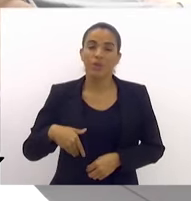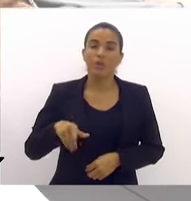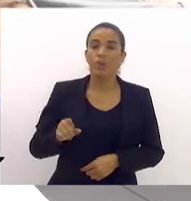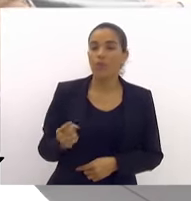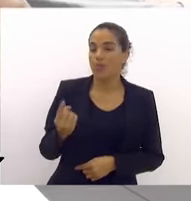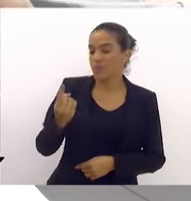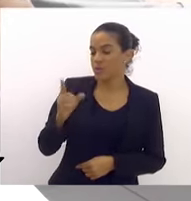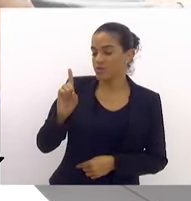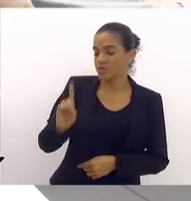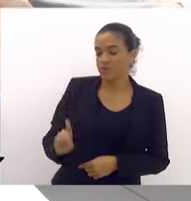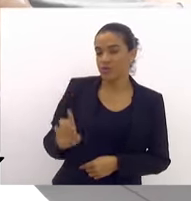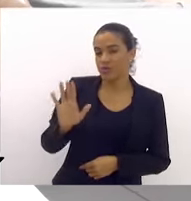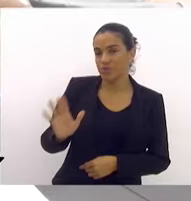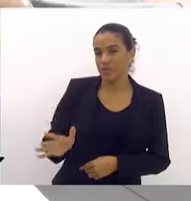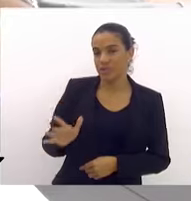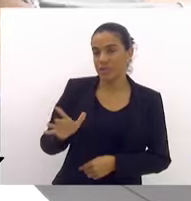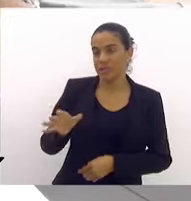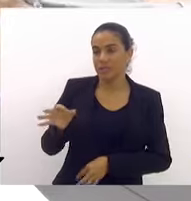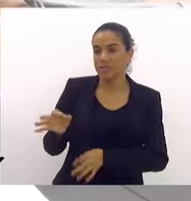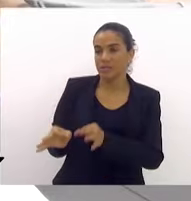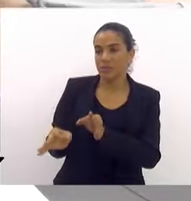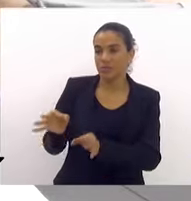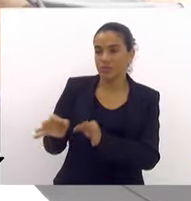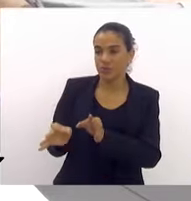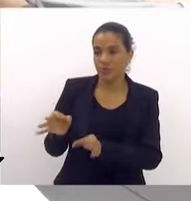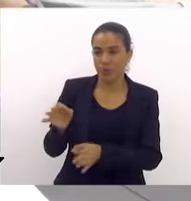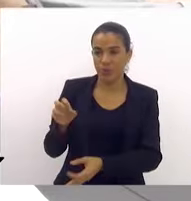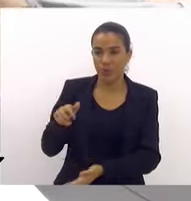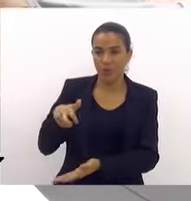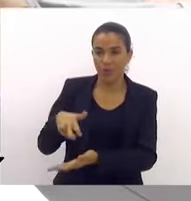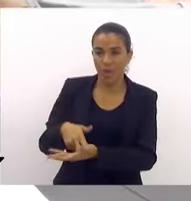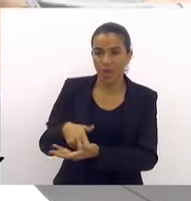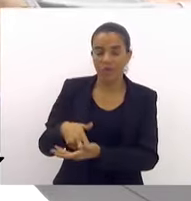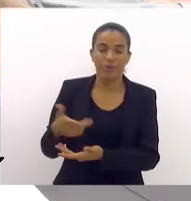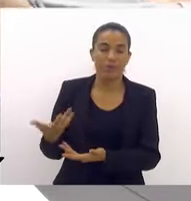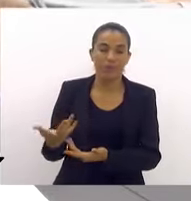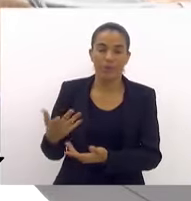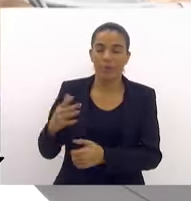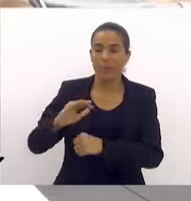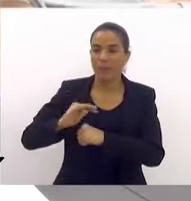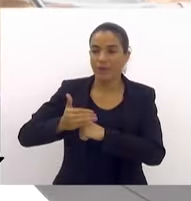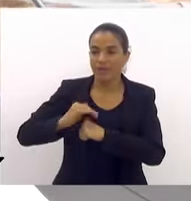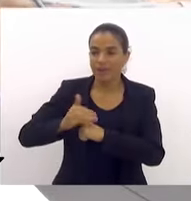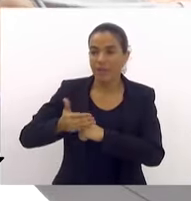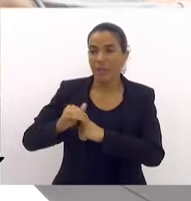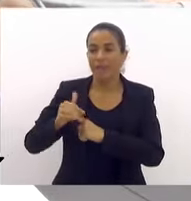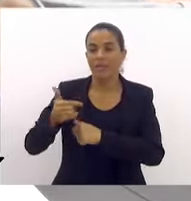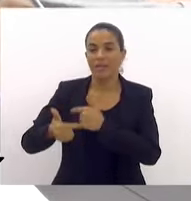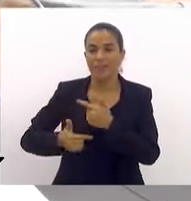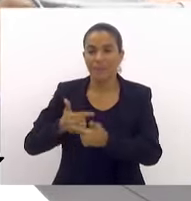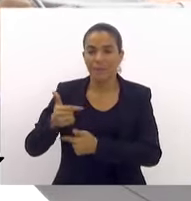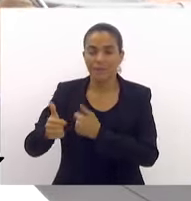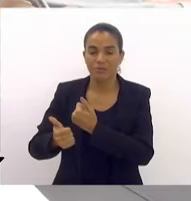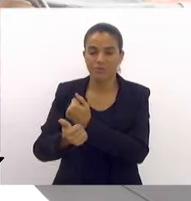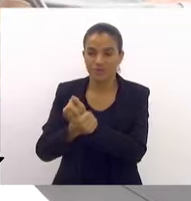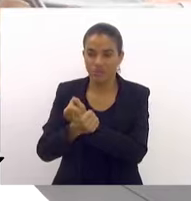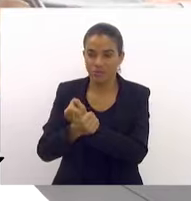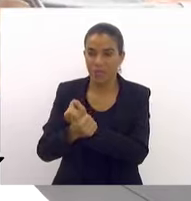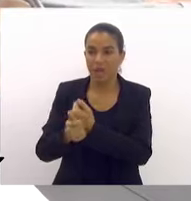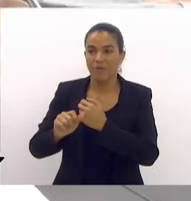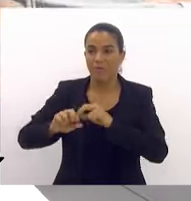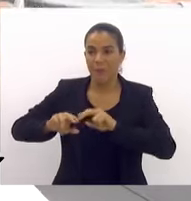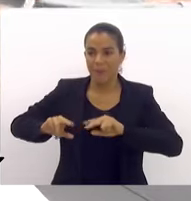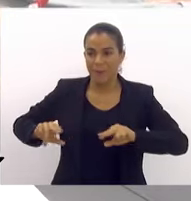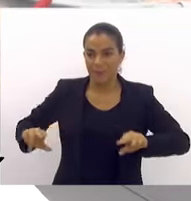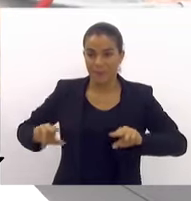tenha sido já condenado por trabalho escravo, pedofilia, etc. Então, não pode. Se